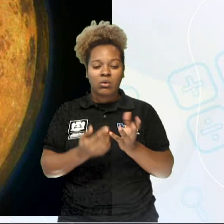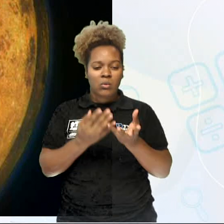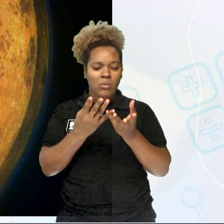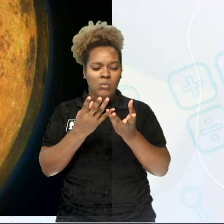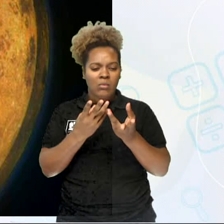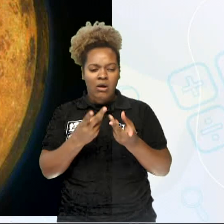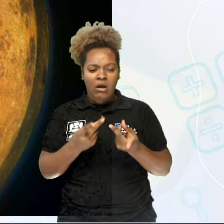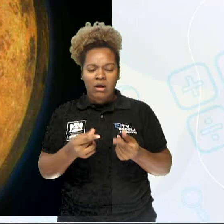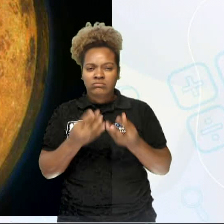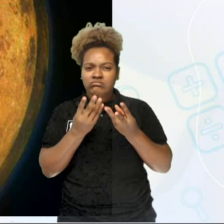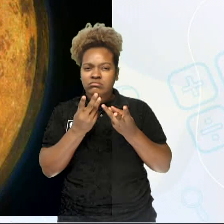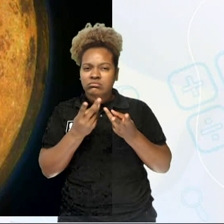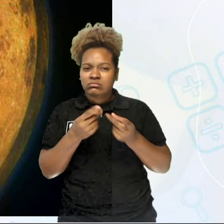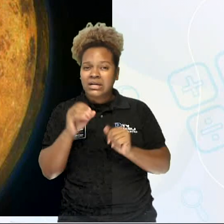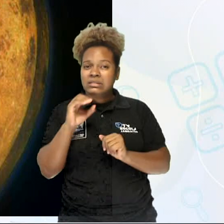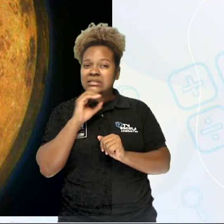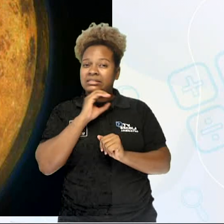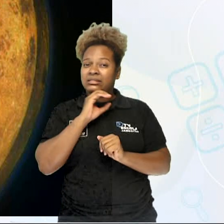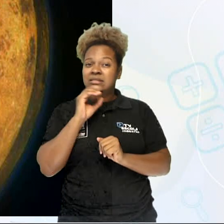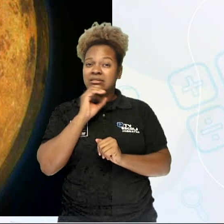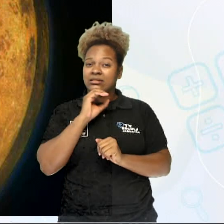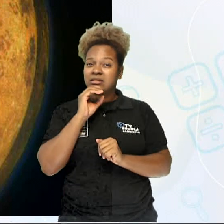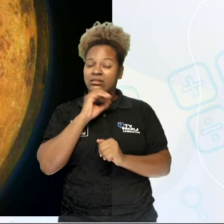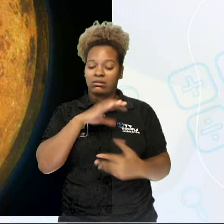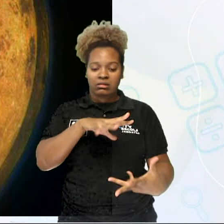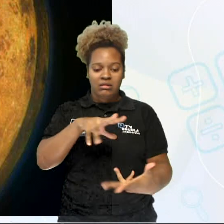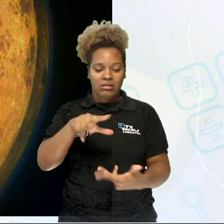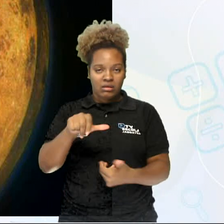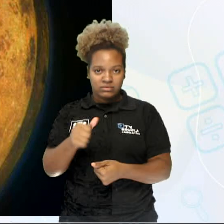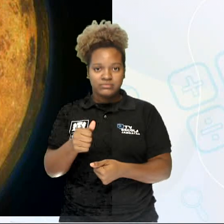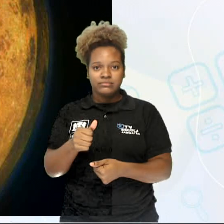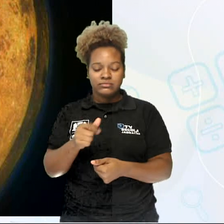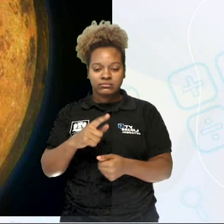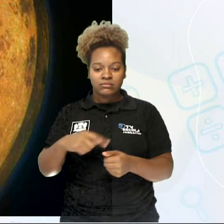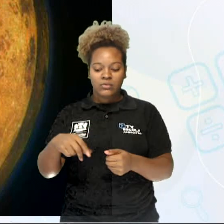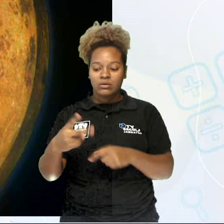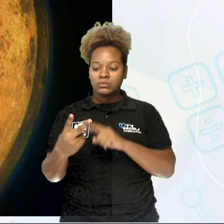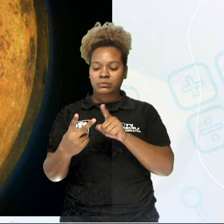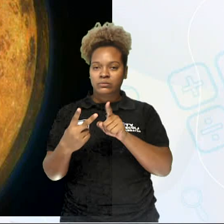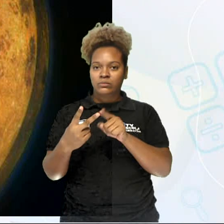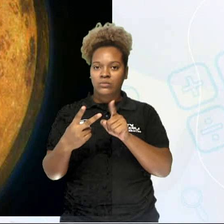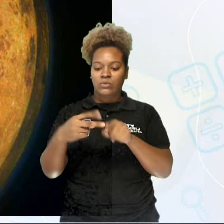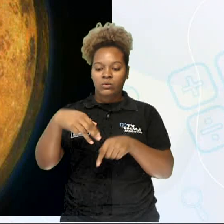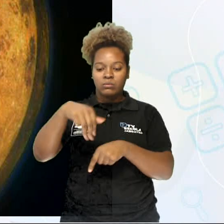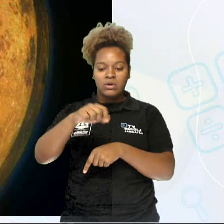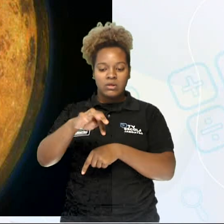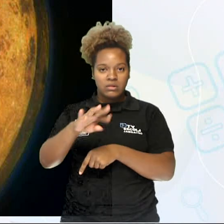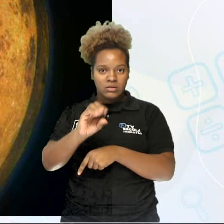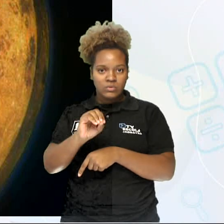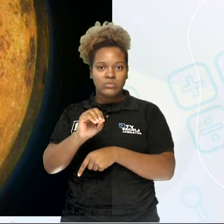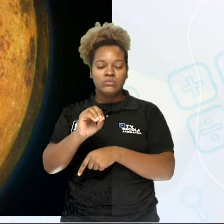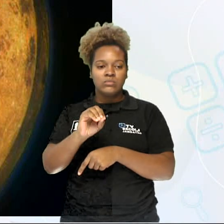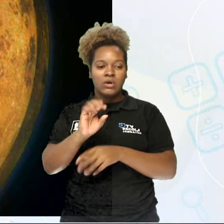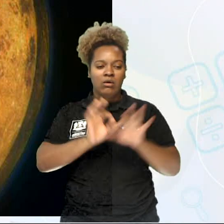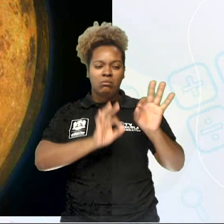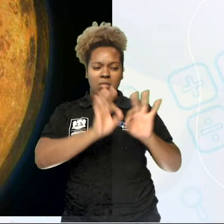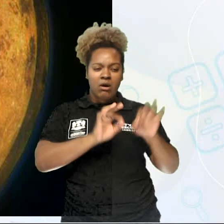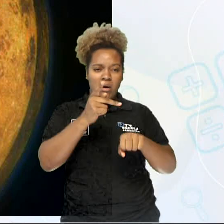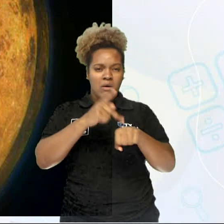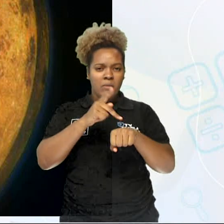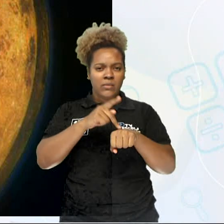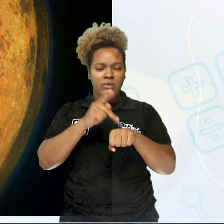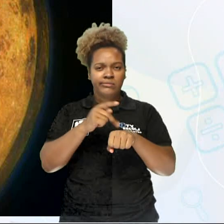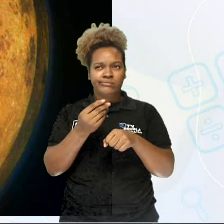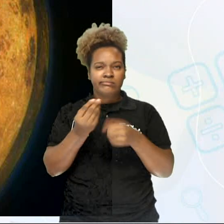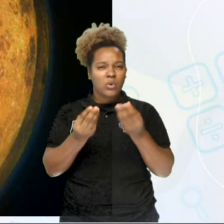o local mais quente da Terra. Depois nós vemos o manto, que é formado por rochas um pouco mais